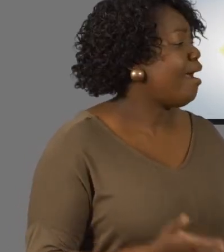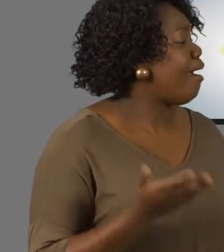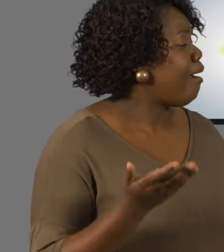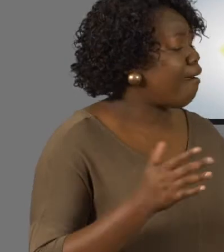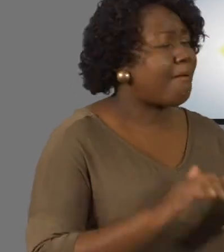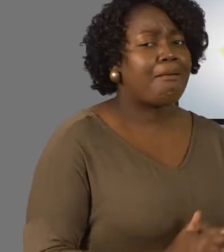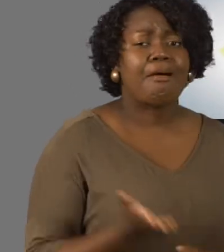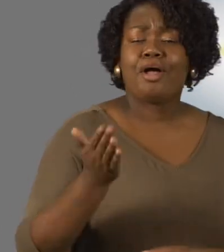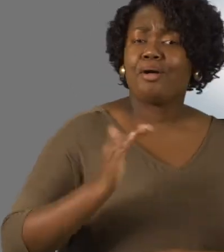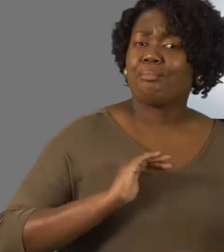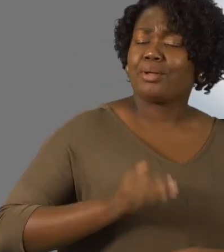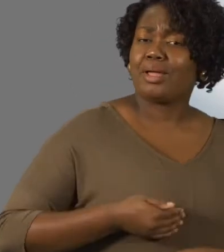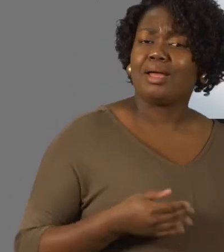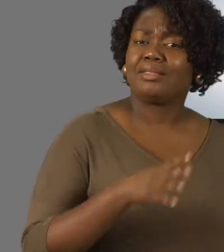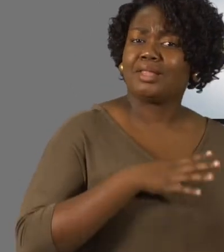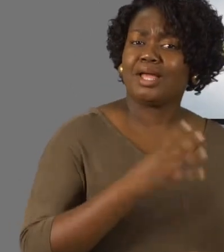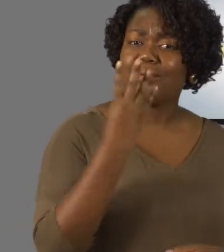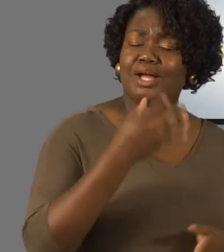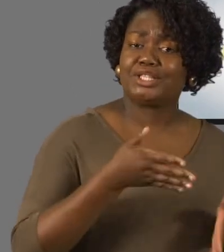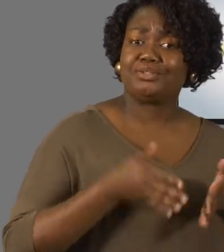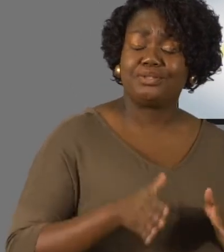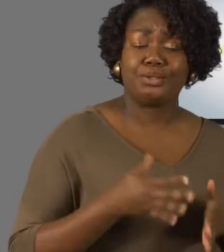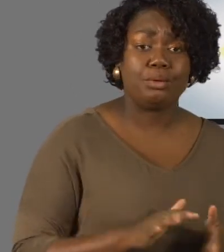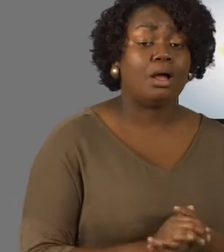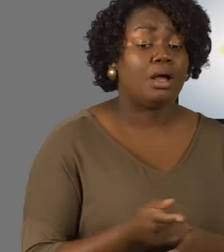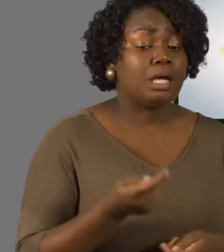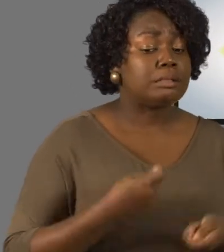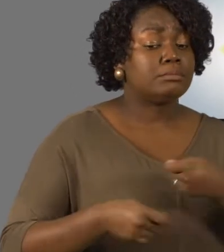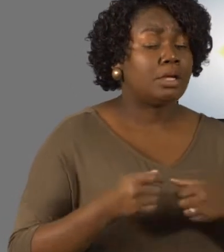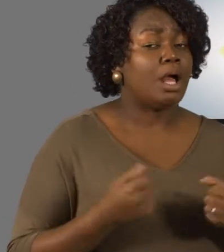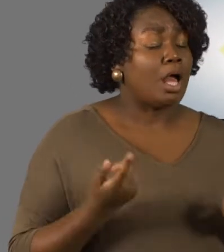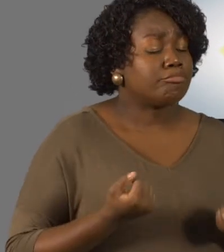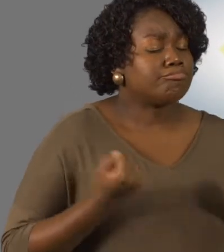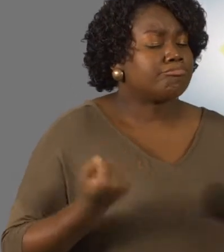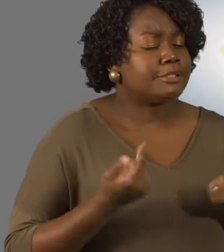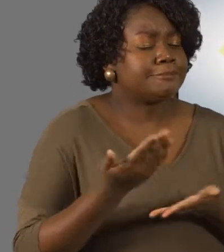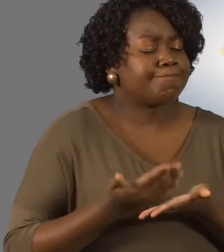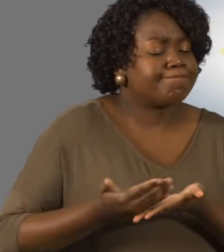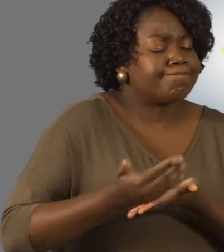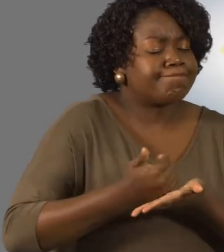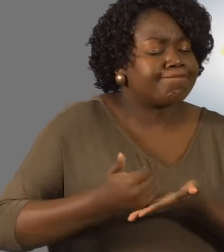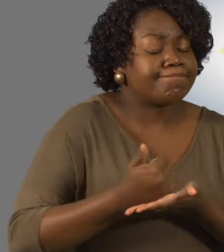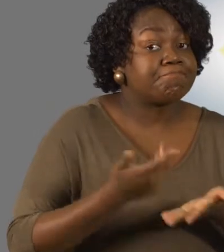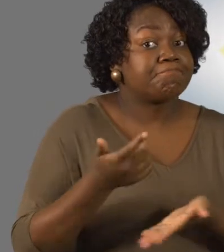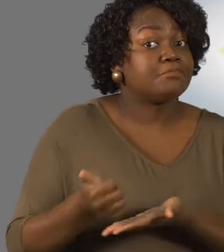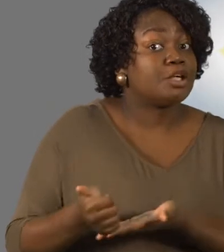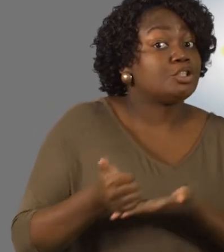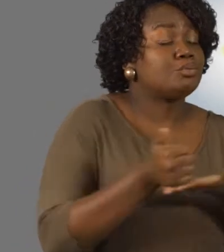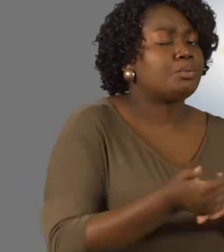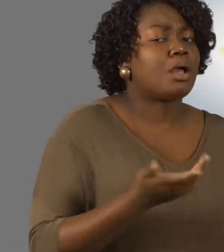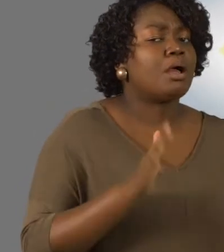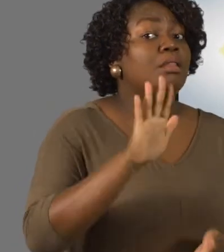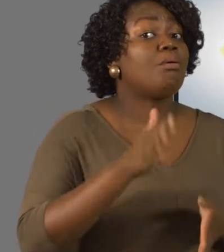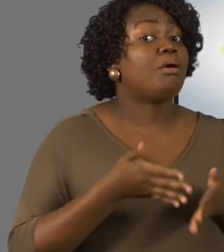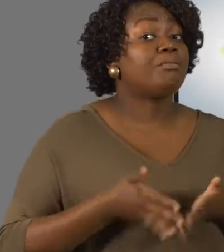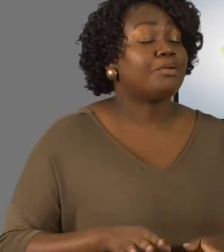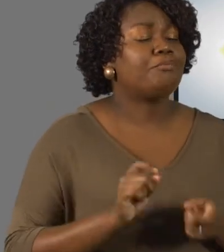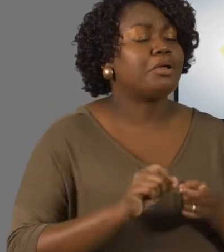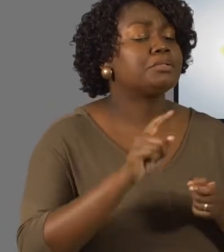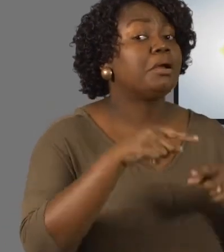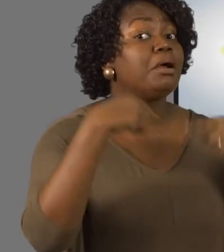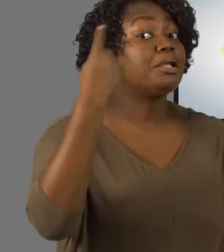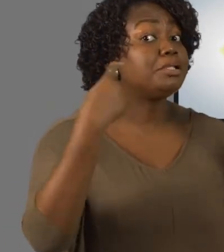Com este negócio, ele sustentou os seus quatro filhos. Foi também graças à venda de mariscos que ele ajudou